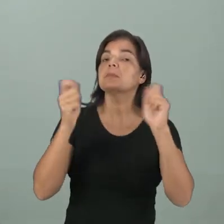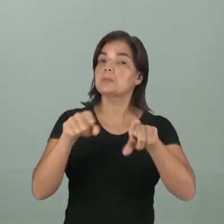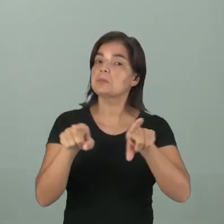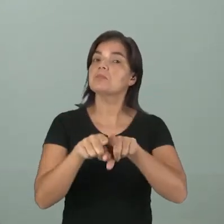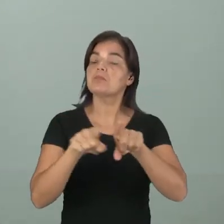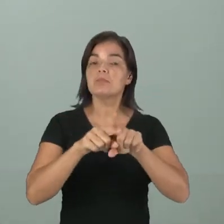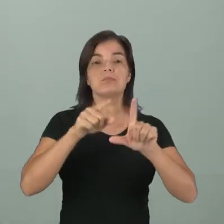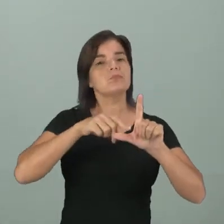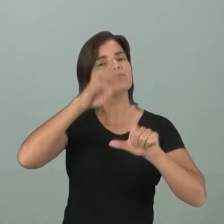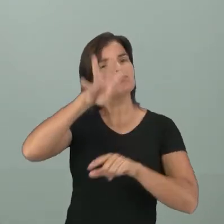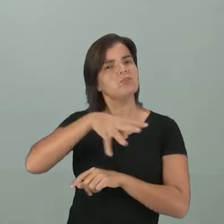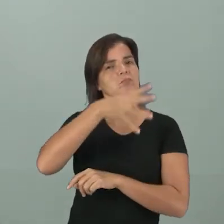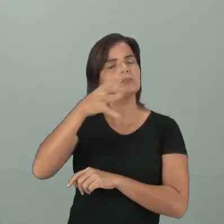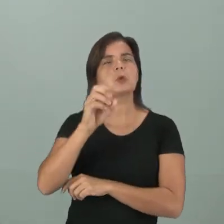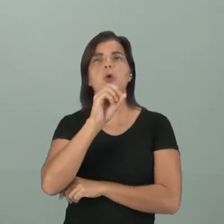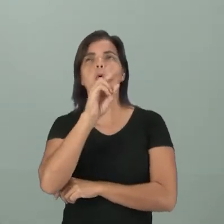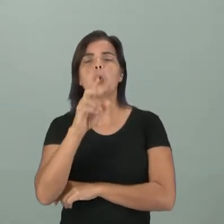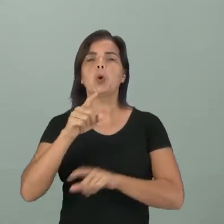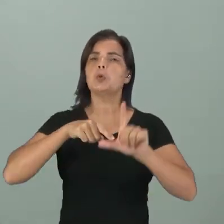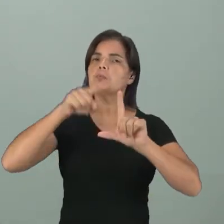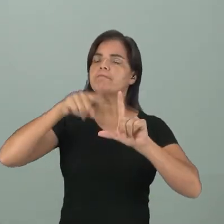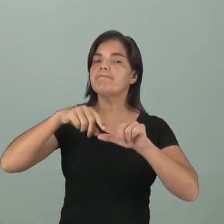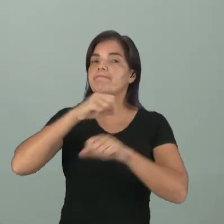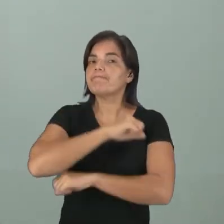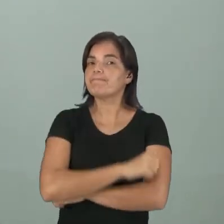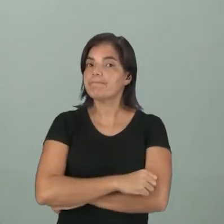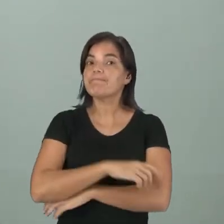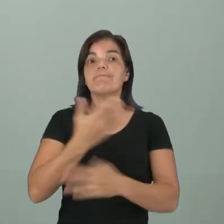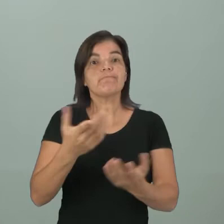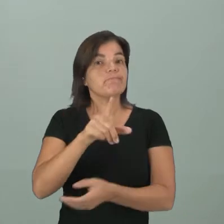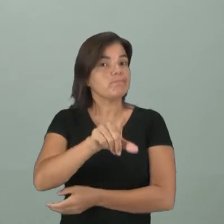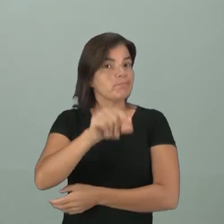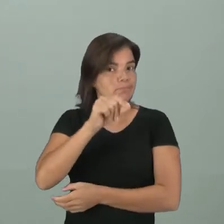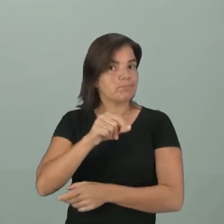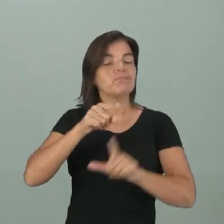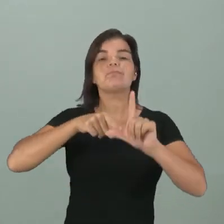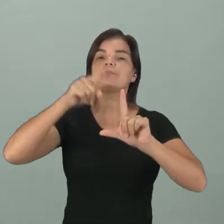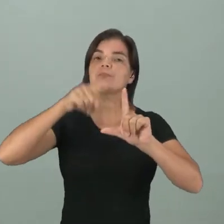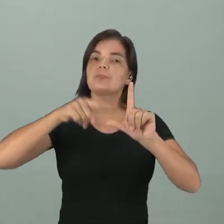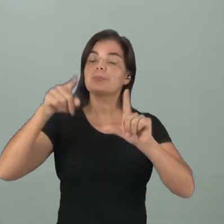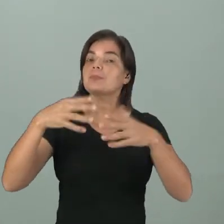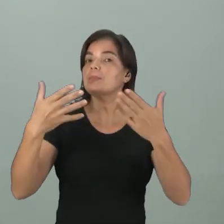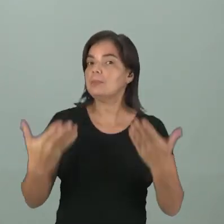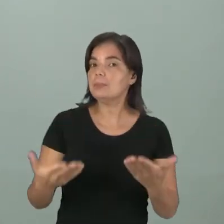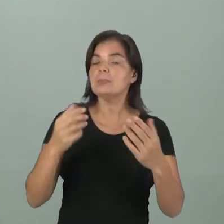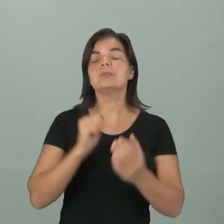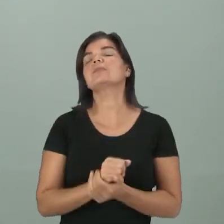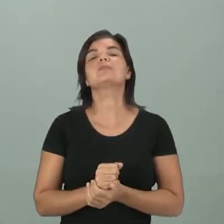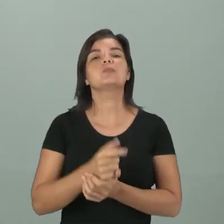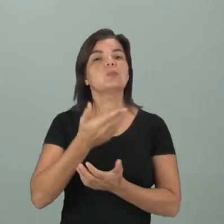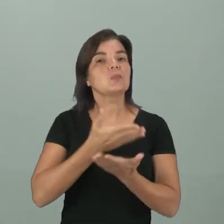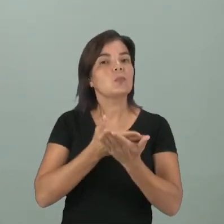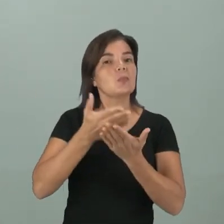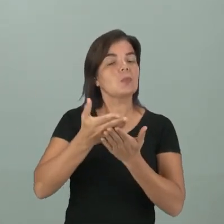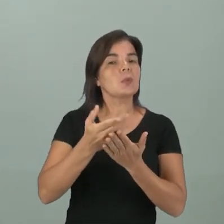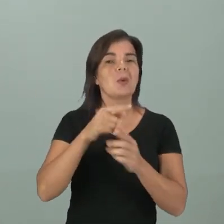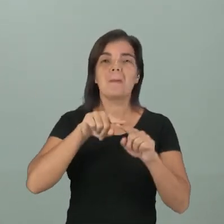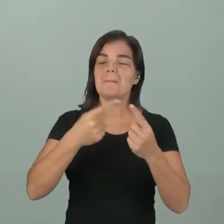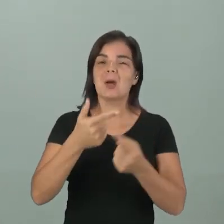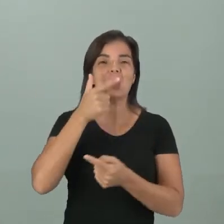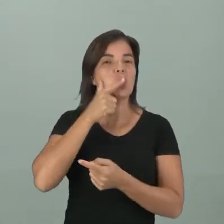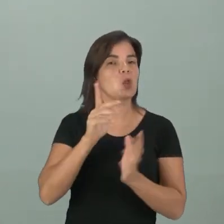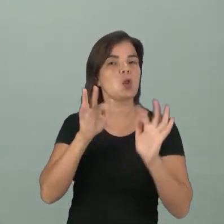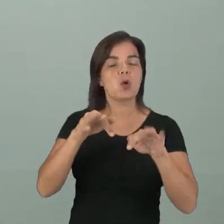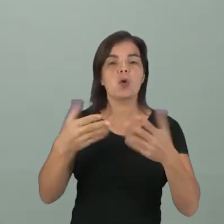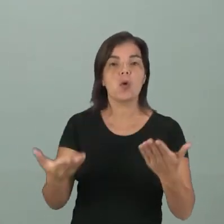poderia fazer uma tabela, um gráfico? Bom, ele escolheu fazer um gráfico. E para isso, ele começou, mas ele não